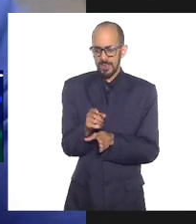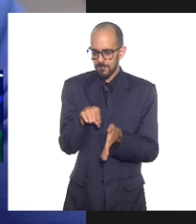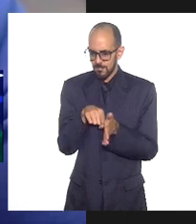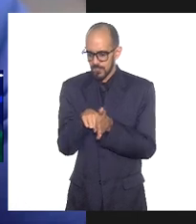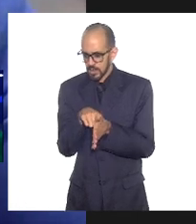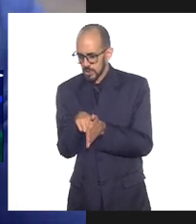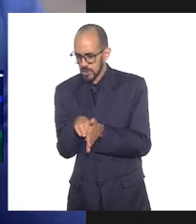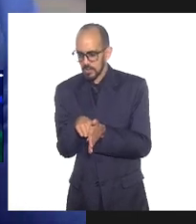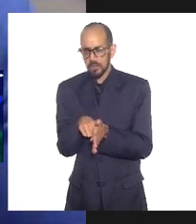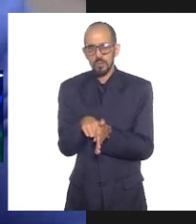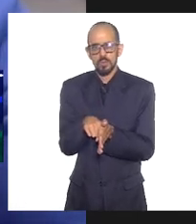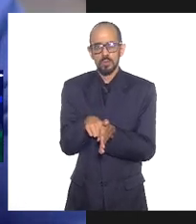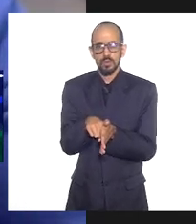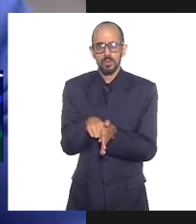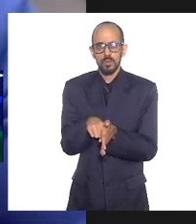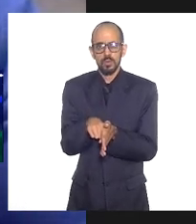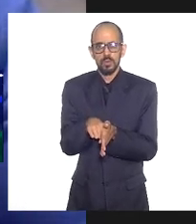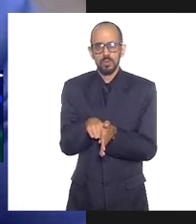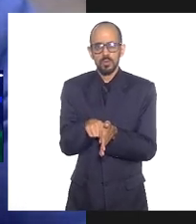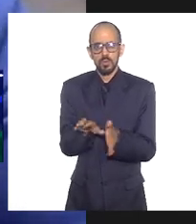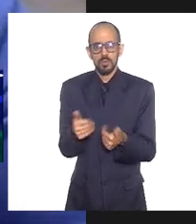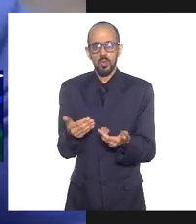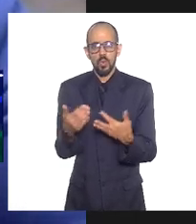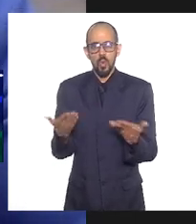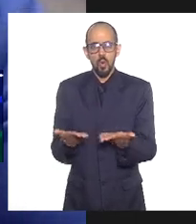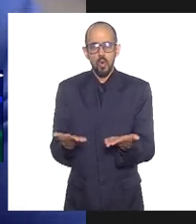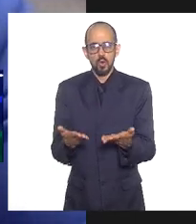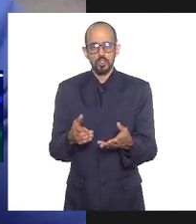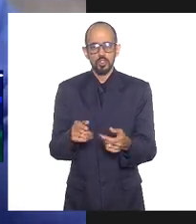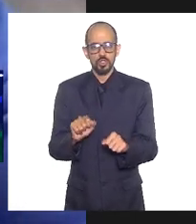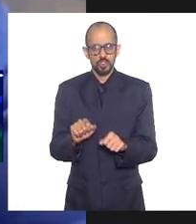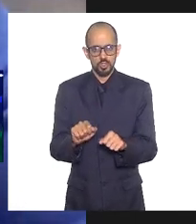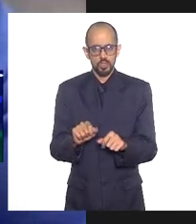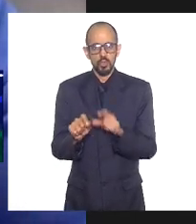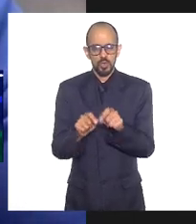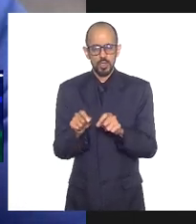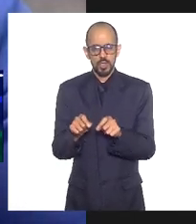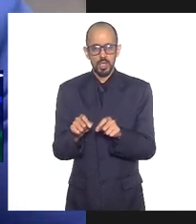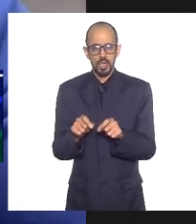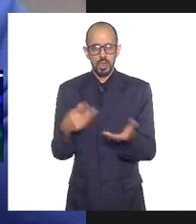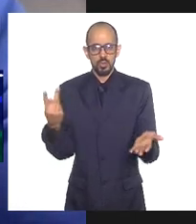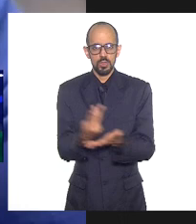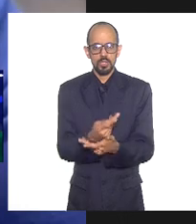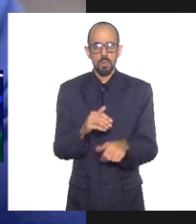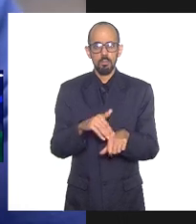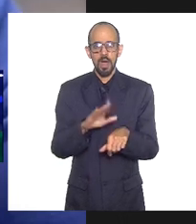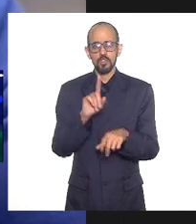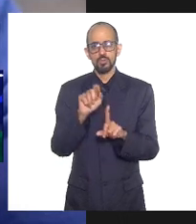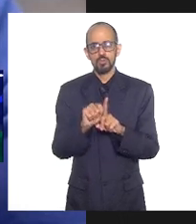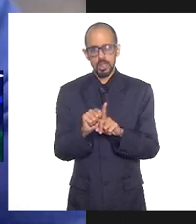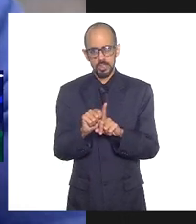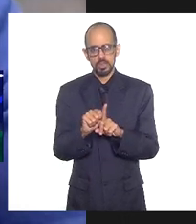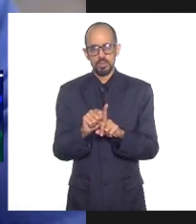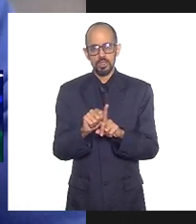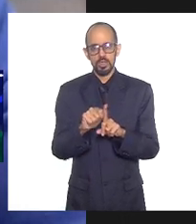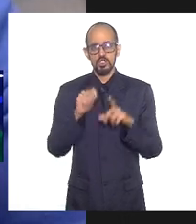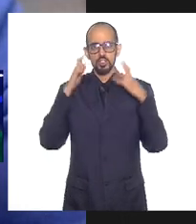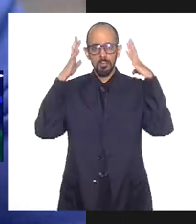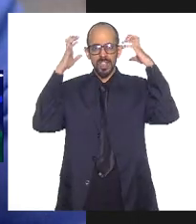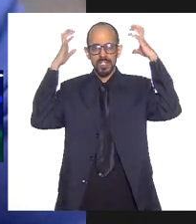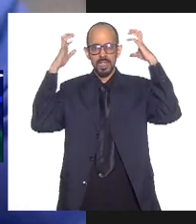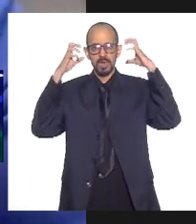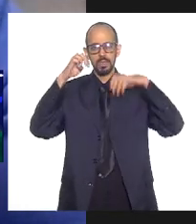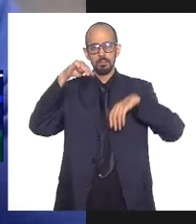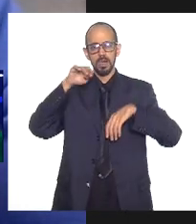fiscalização. Então, hoje, né, a gente fez ontem mais um mês do assassinato de Marielle Franco, e que